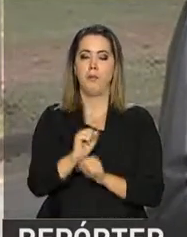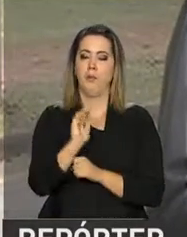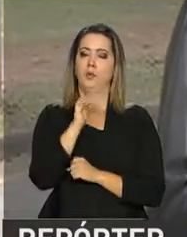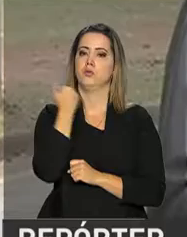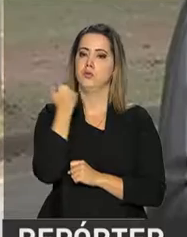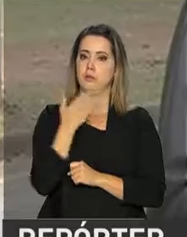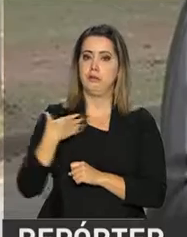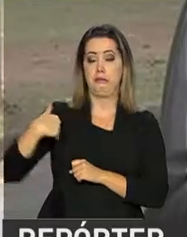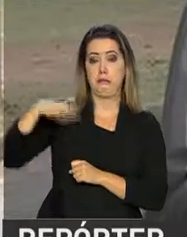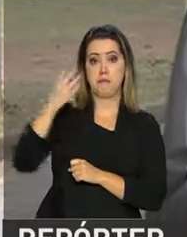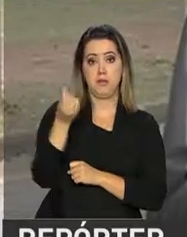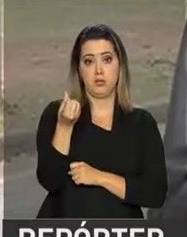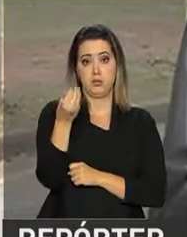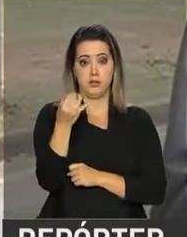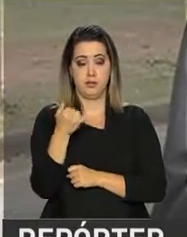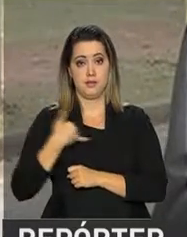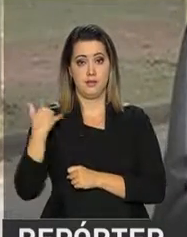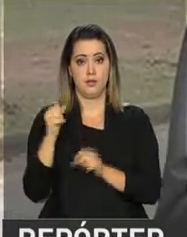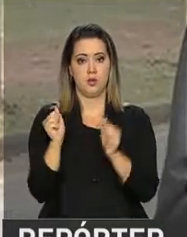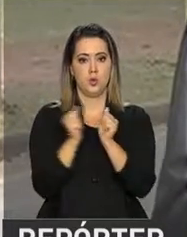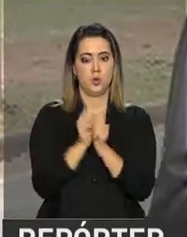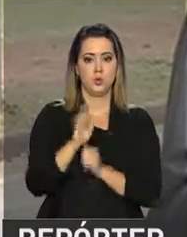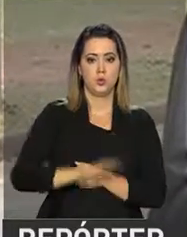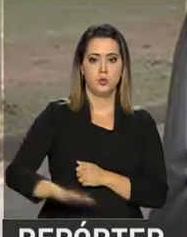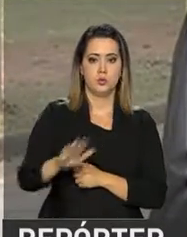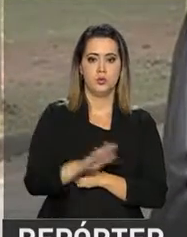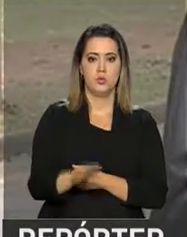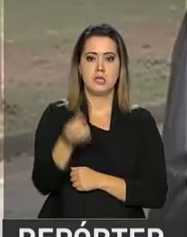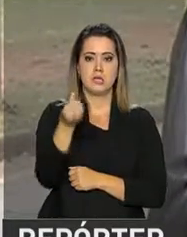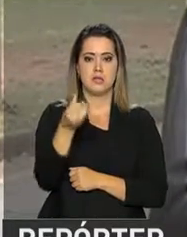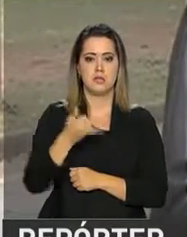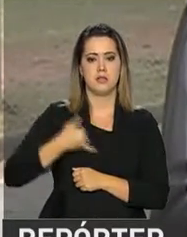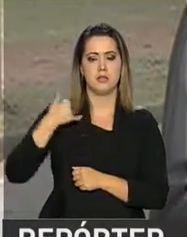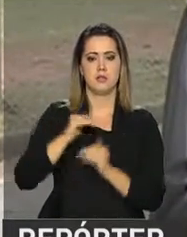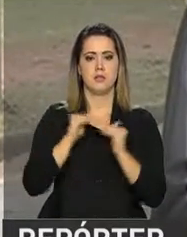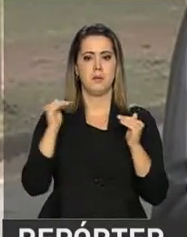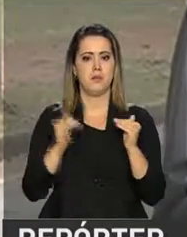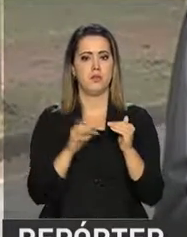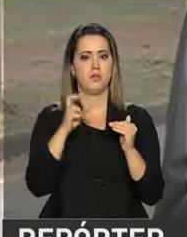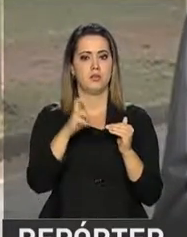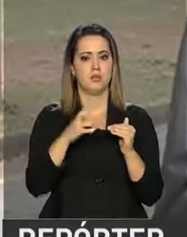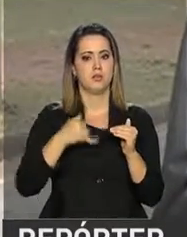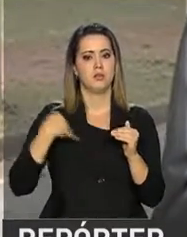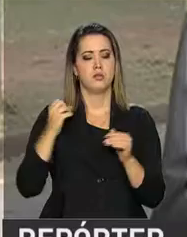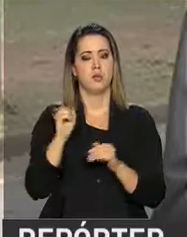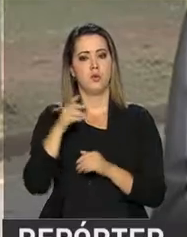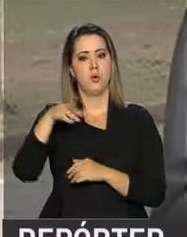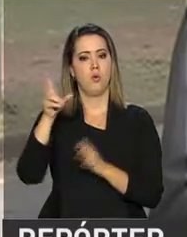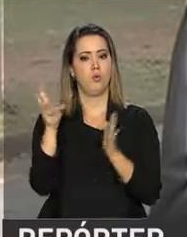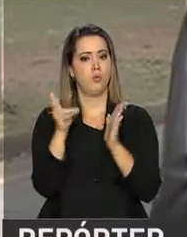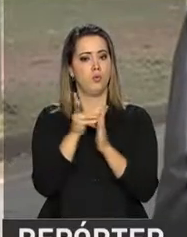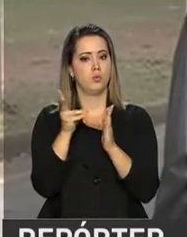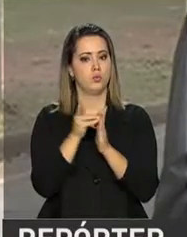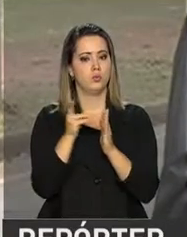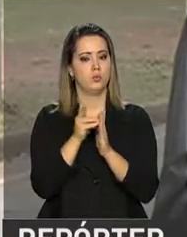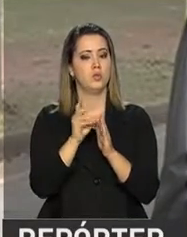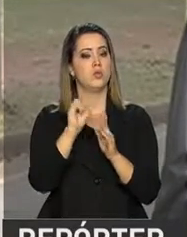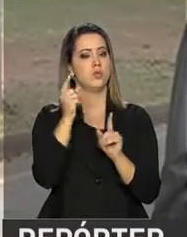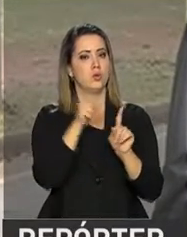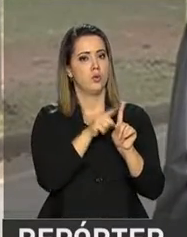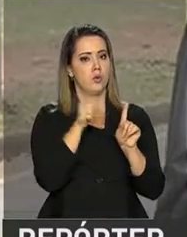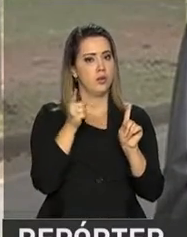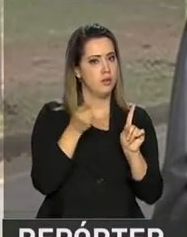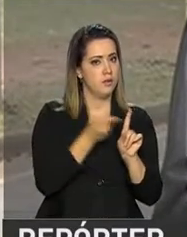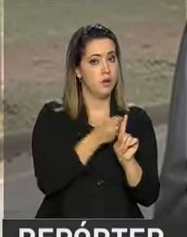de 60 anos que ao lado de crianças com mais de seis meses e menos de 5 anos indígenas gestantes e mulheres que deram à luz